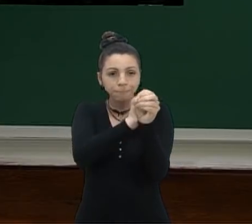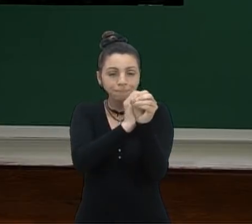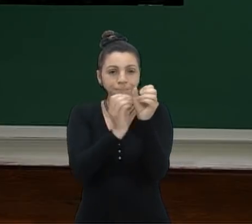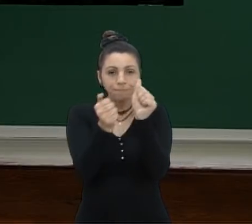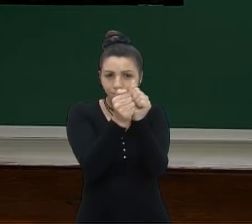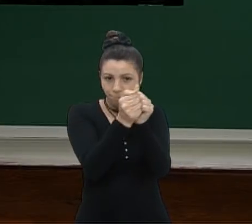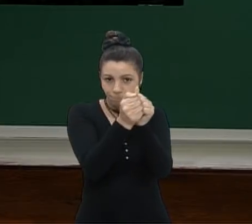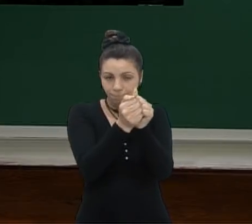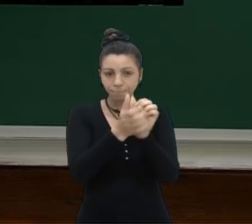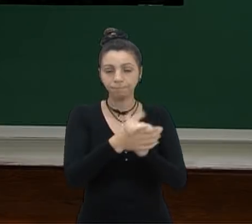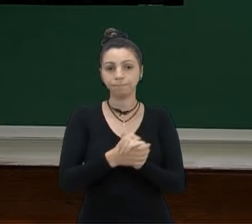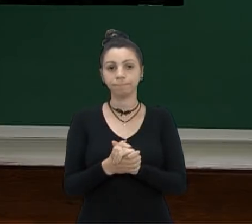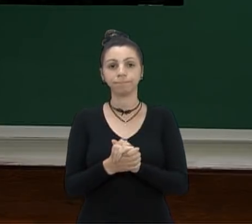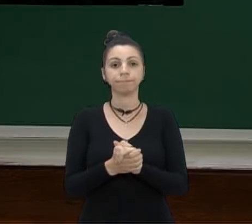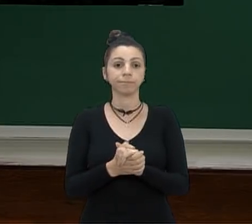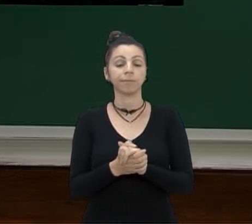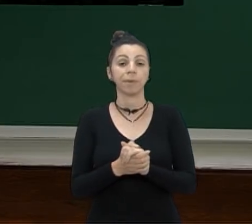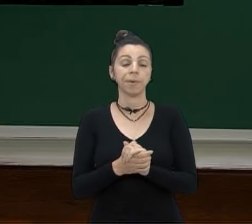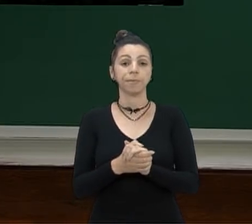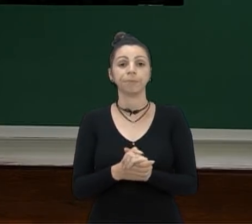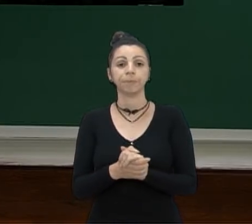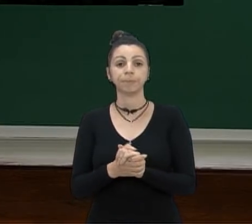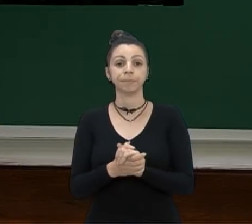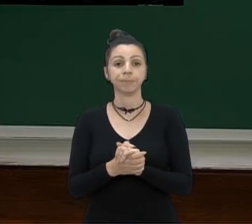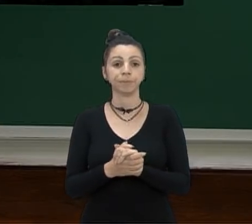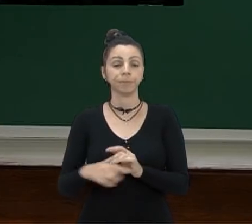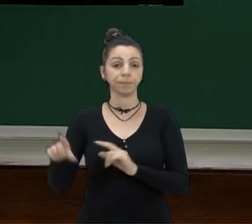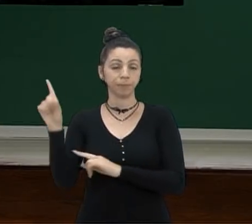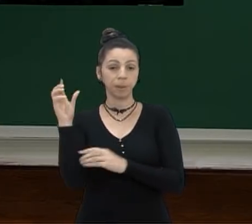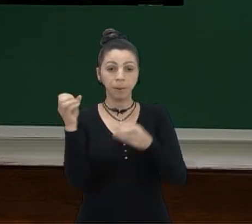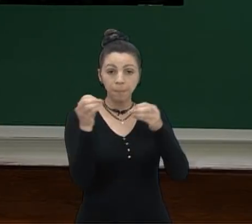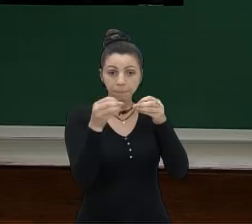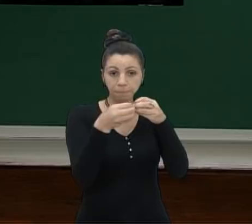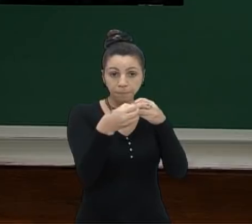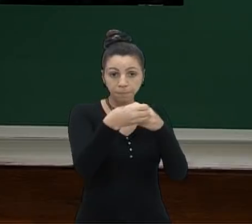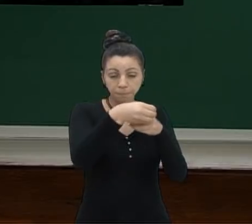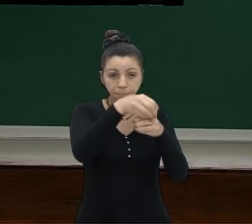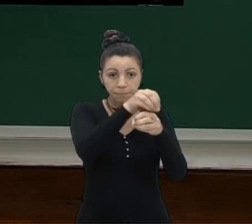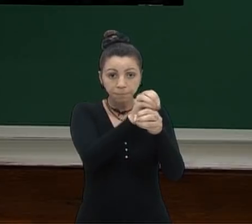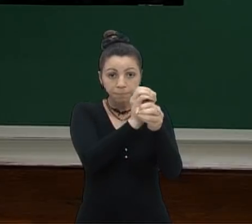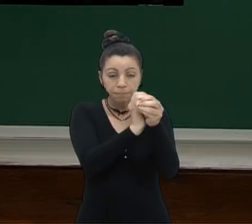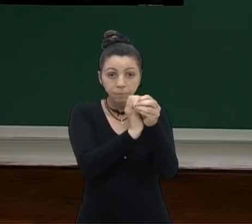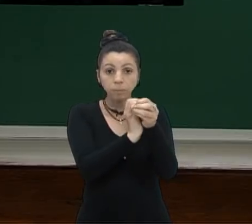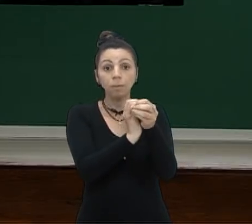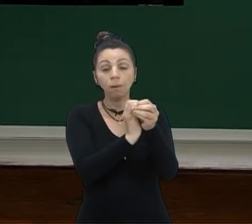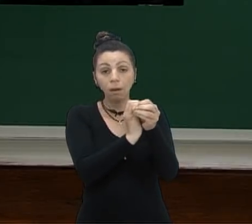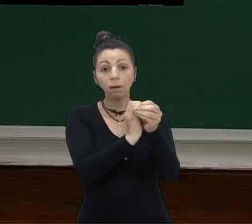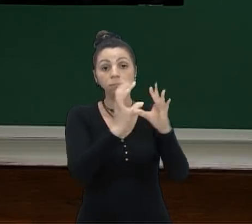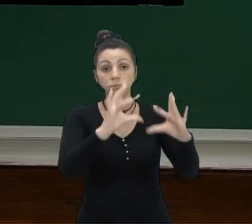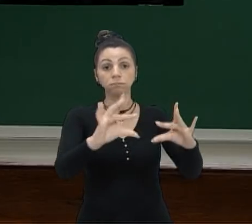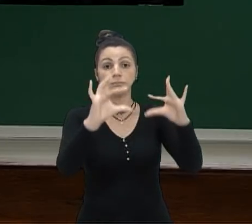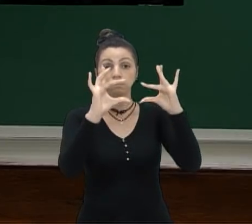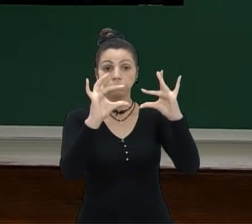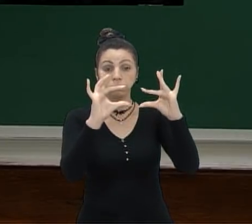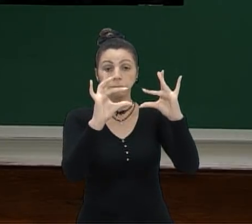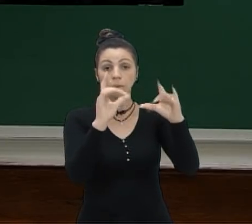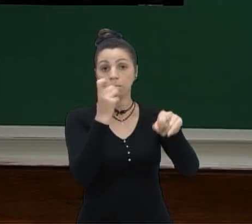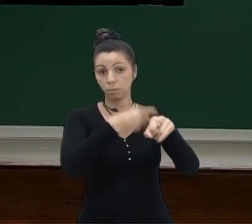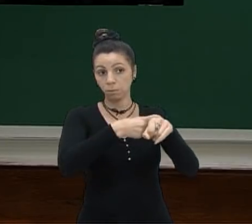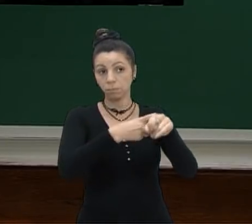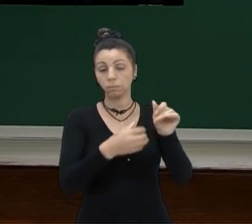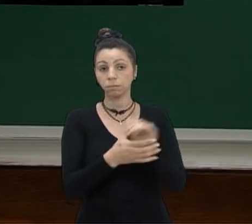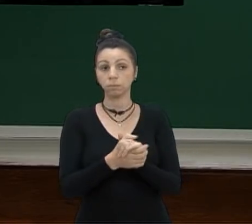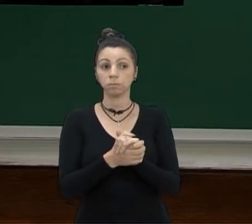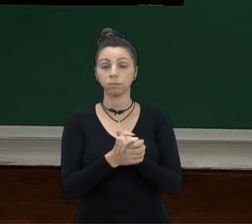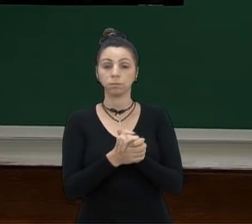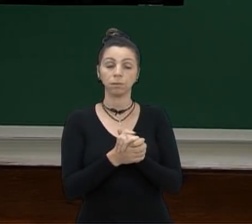outras. Graças a essa propriedade de elas estarem próximas, o objeto é sólido. Conforme, por exemplo, vou